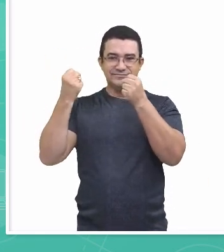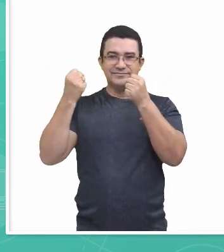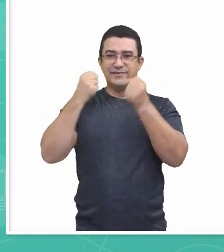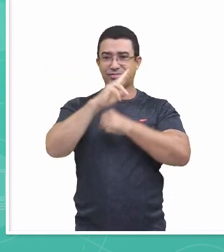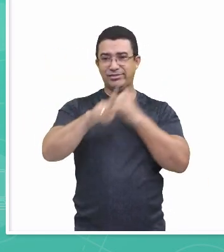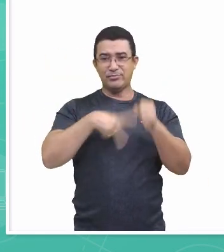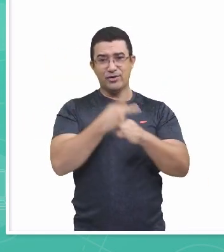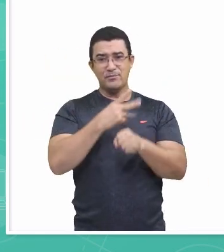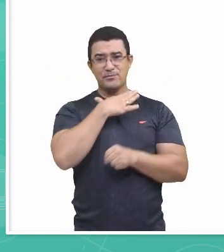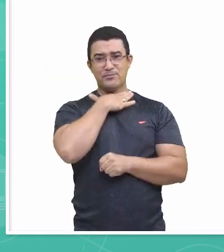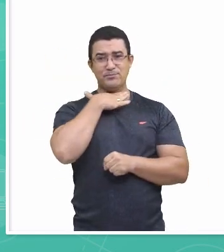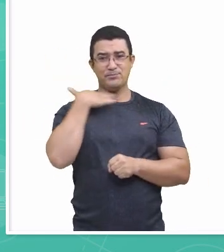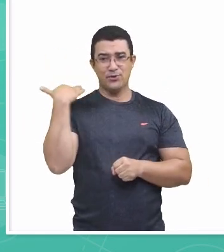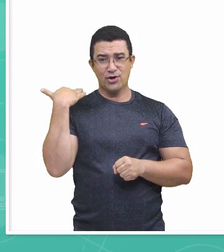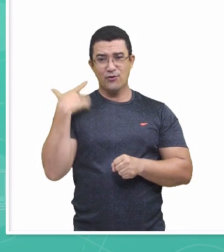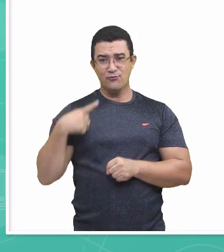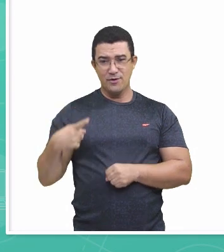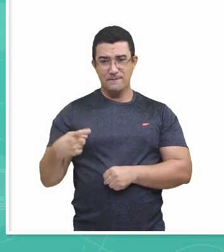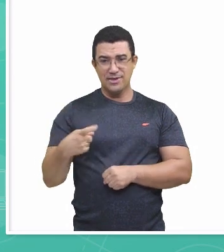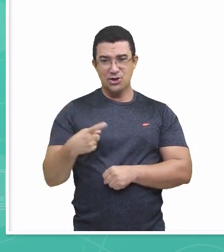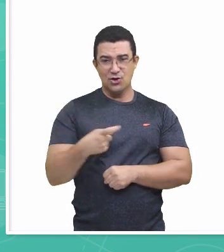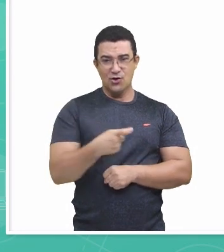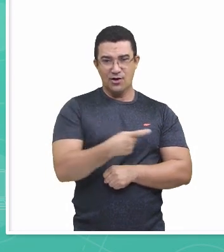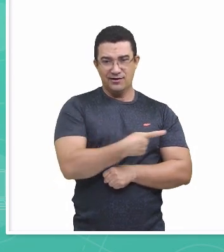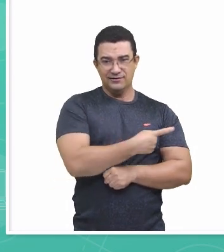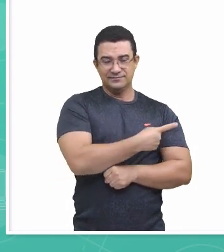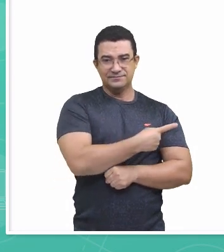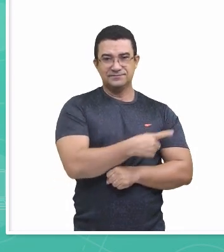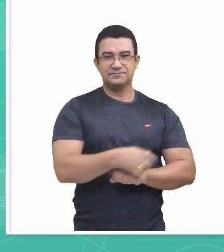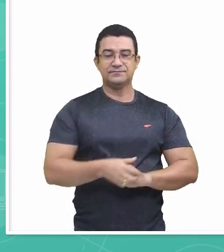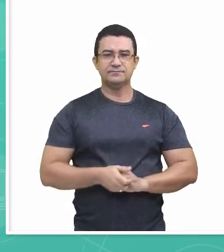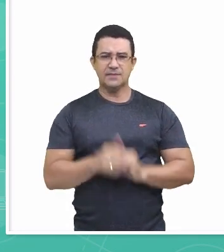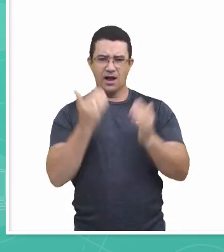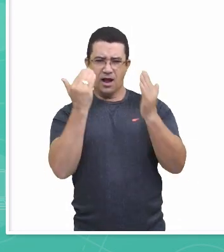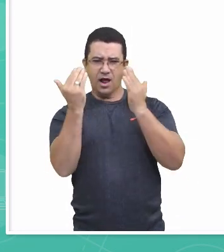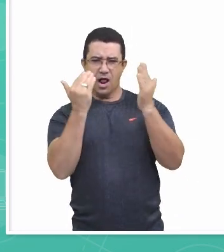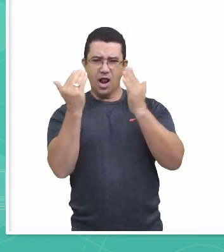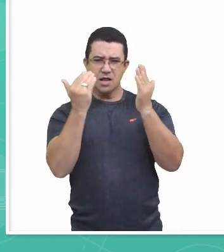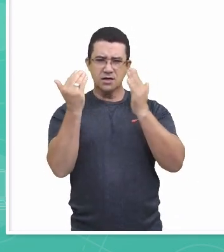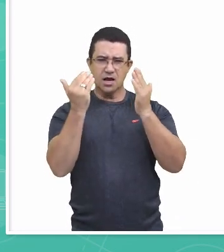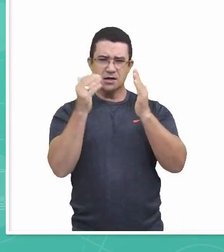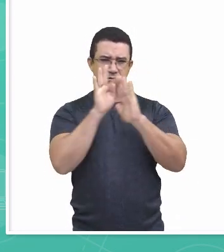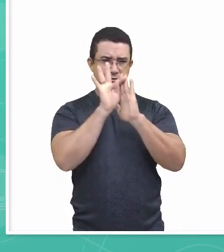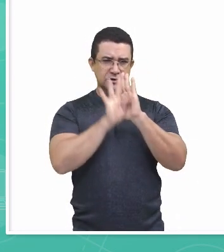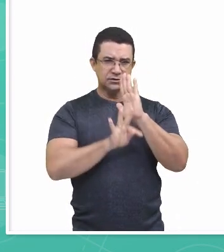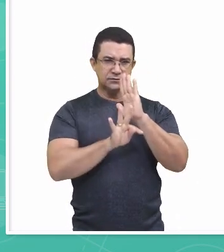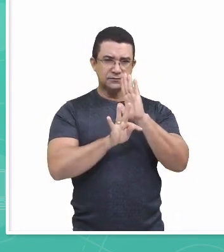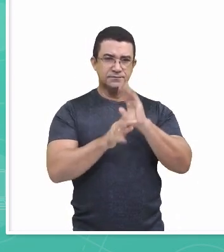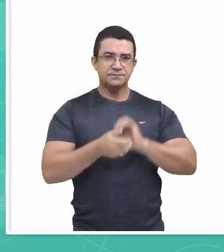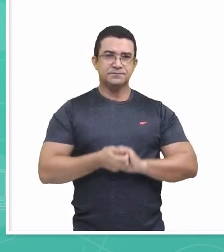morrendo, se despedaçando. Muito bem. Vamos analisar agora aqui a nossa questão. Diz assim, ó.